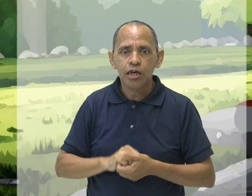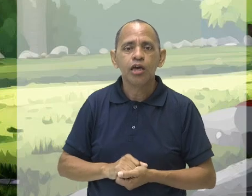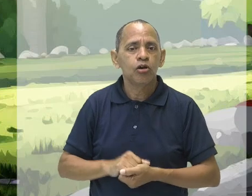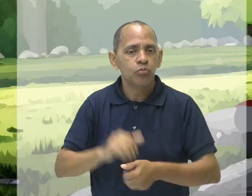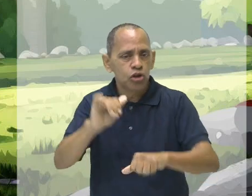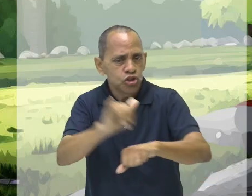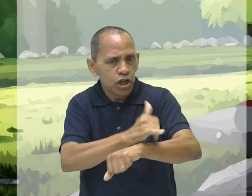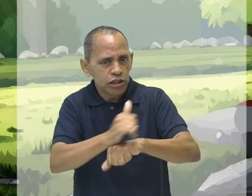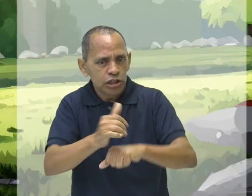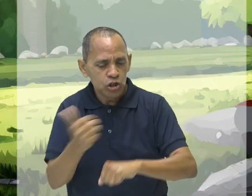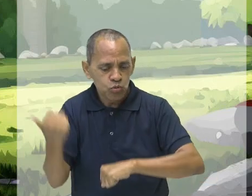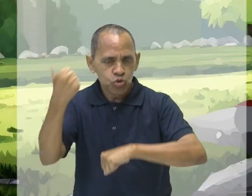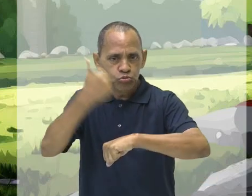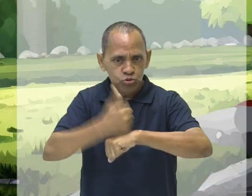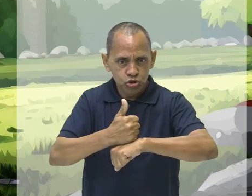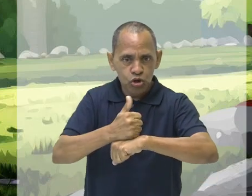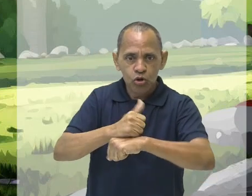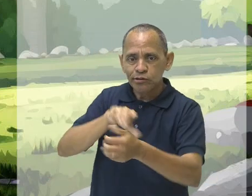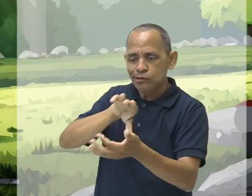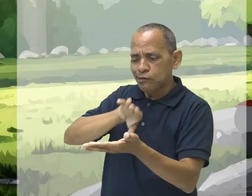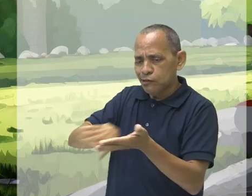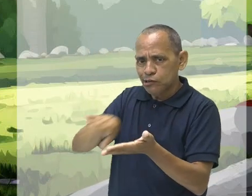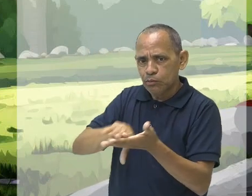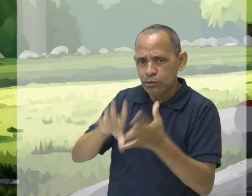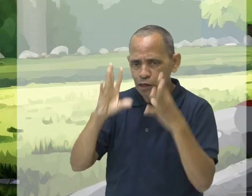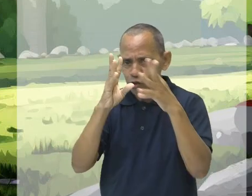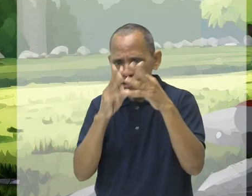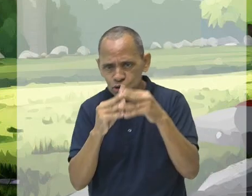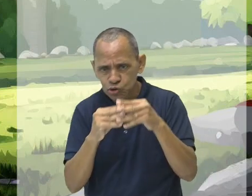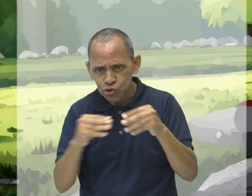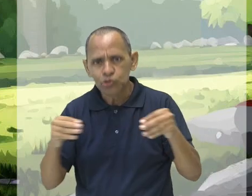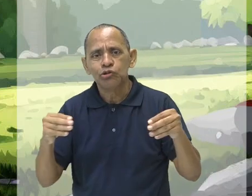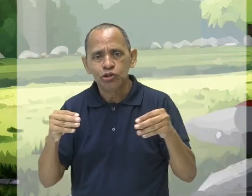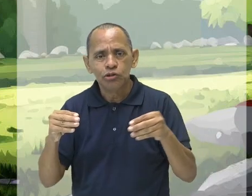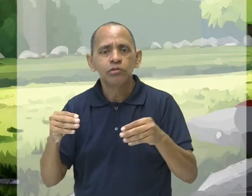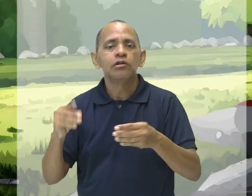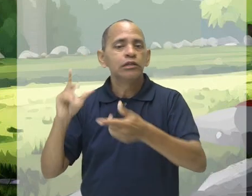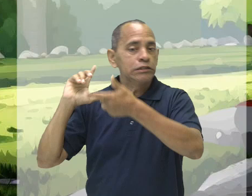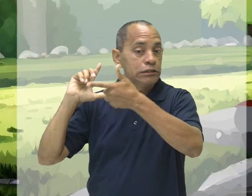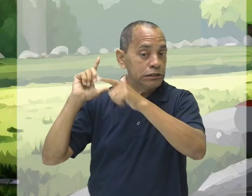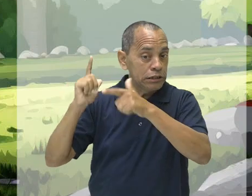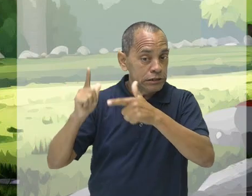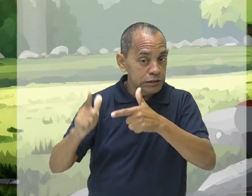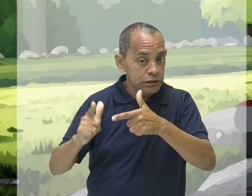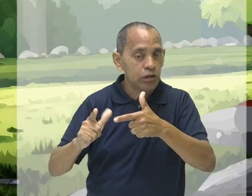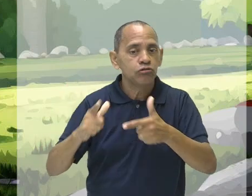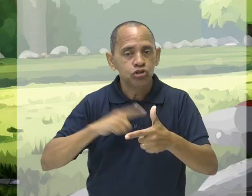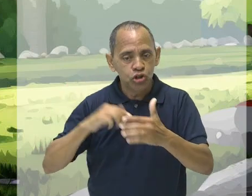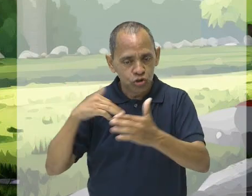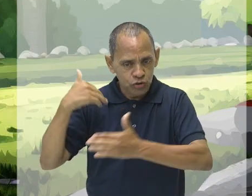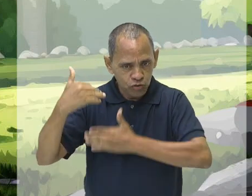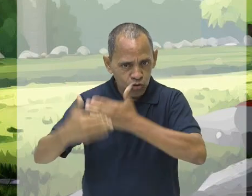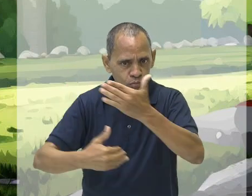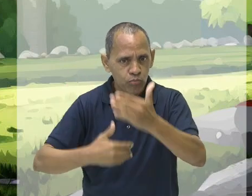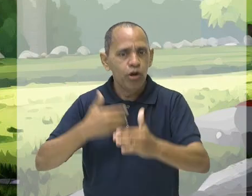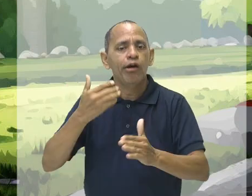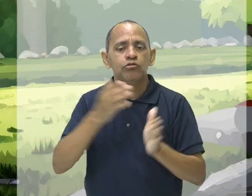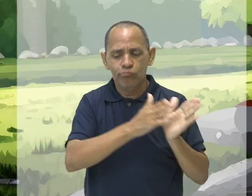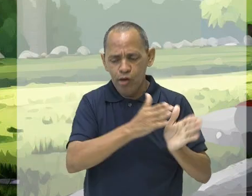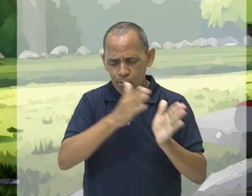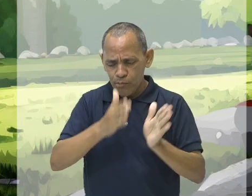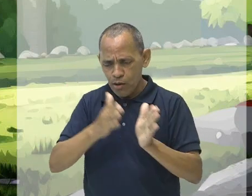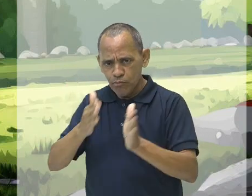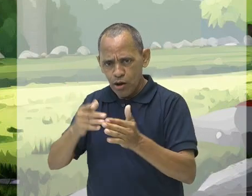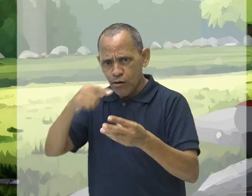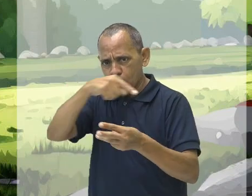Então, desaparece aí a construção dramática tradicional, que exigia um desenvolvimento, um clímax, né, e um